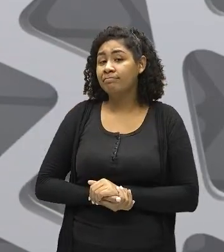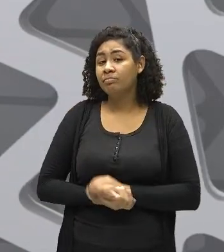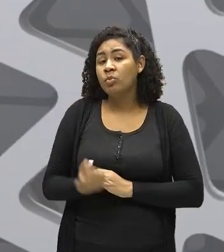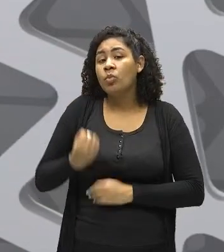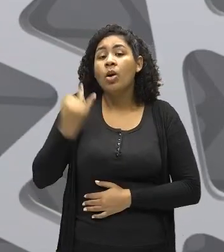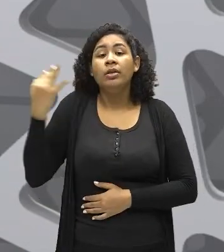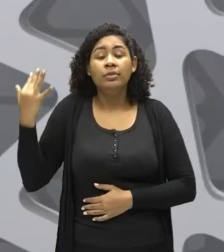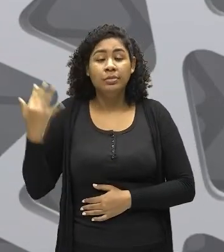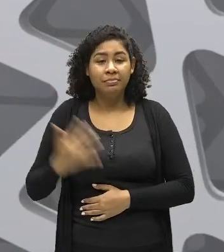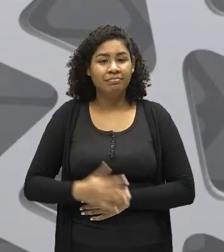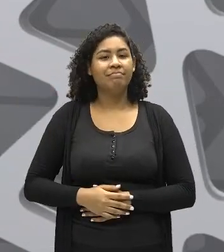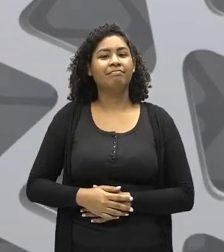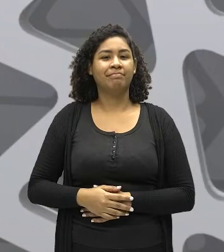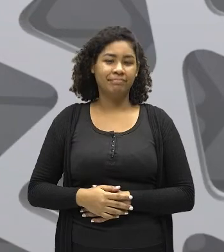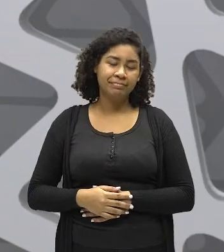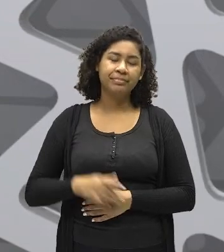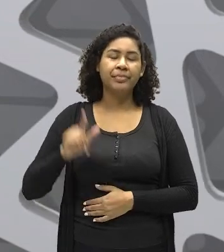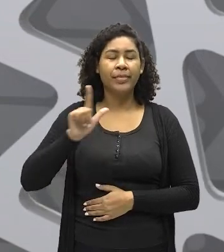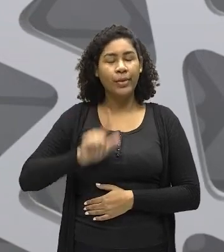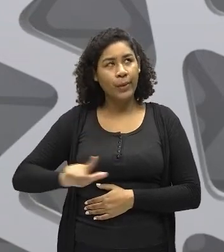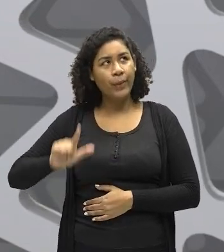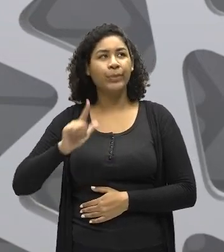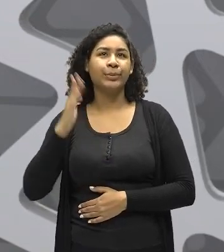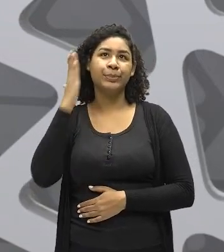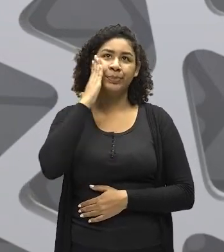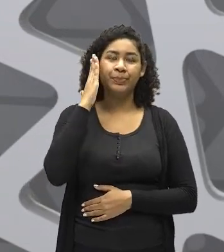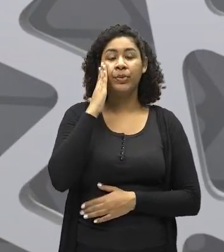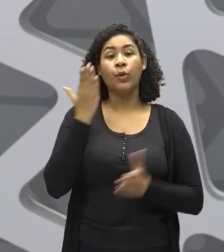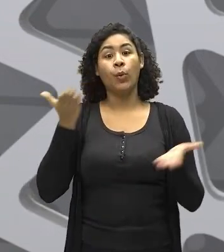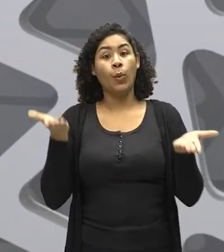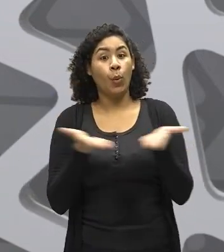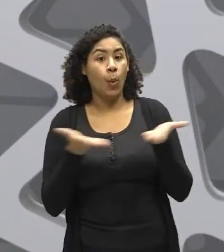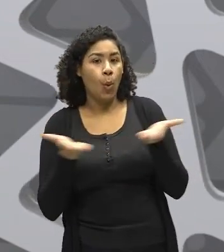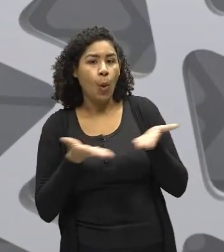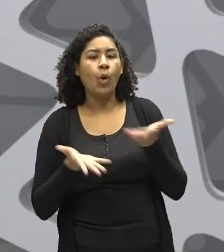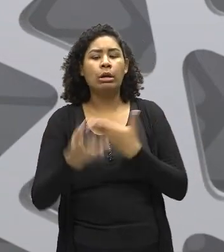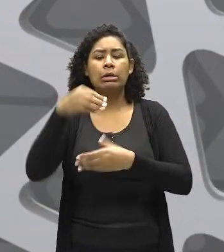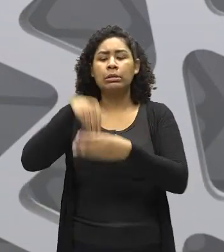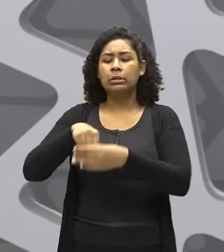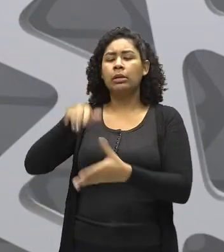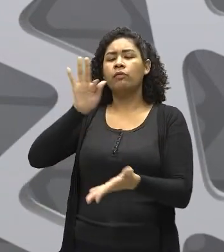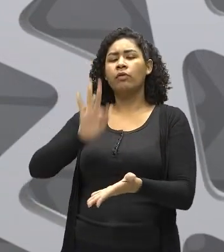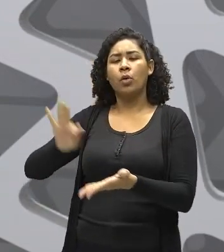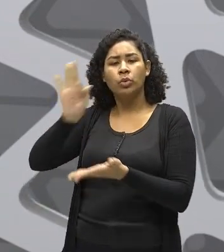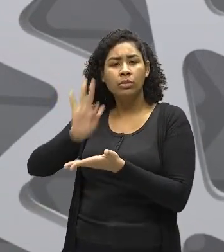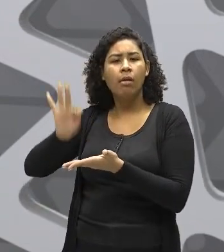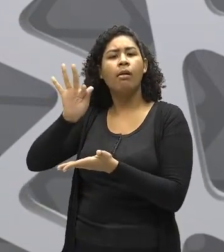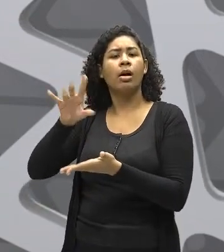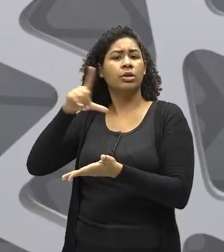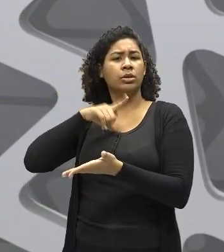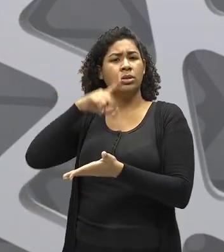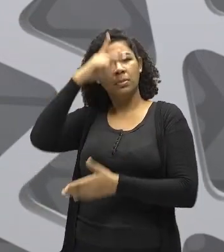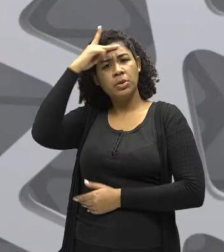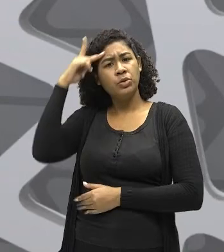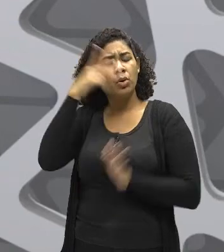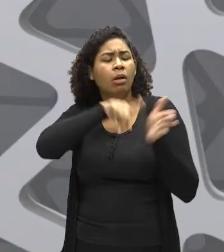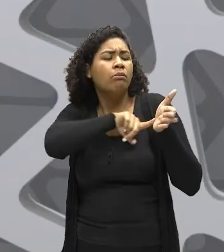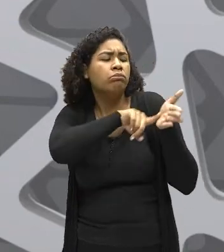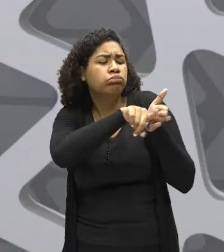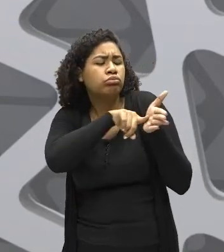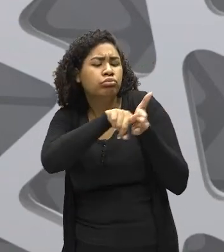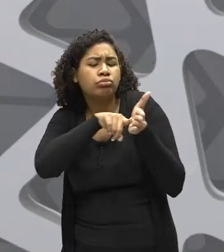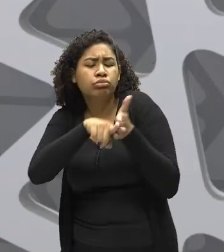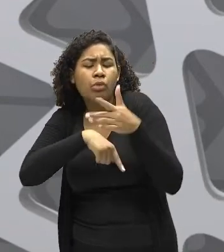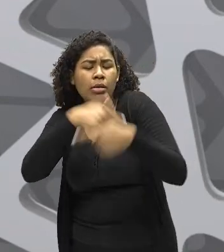Não é? Claro que ainda bem que hoje, na universidade, nós temos muitas pessoas que se dedicam aos estudos das